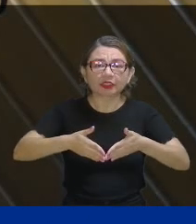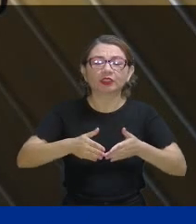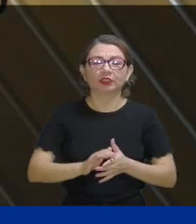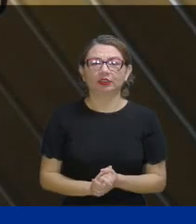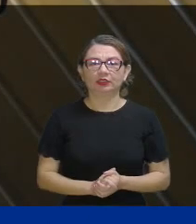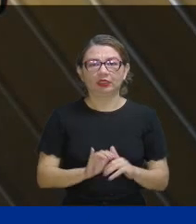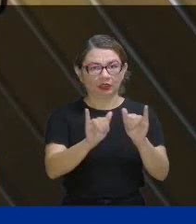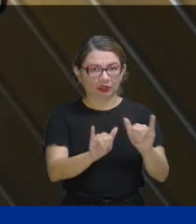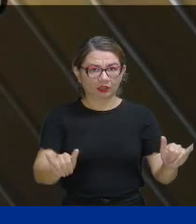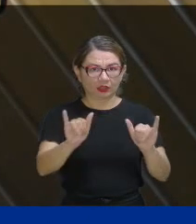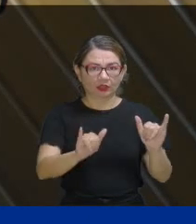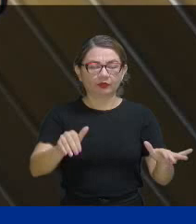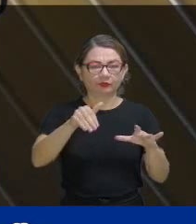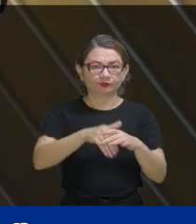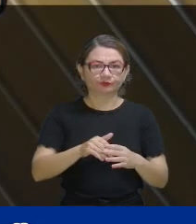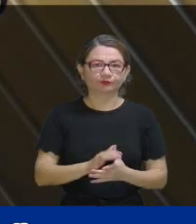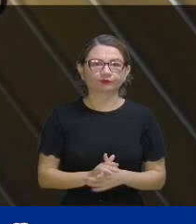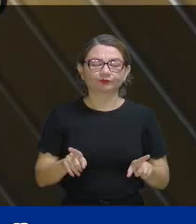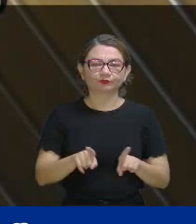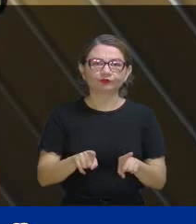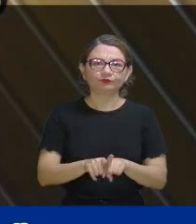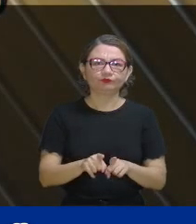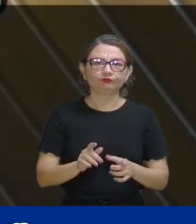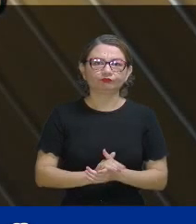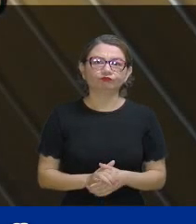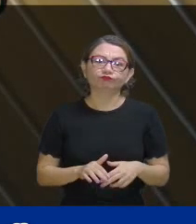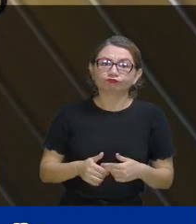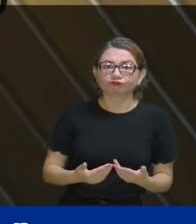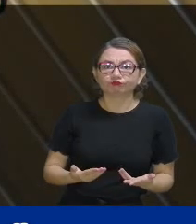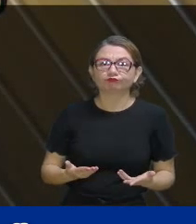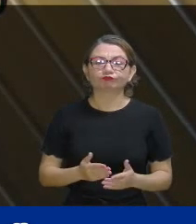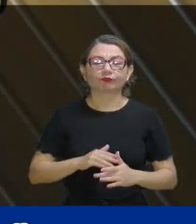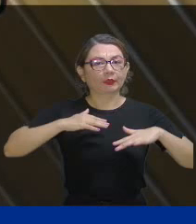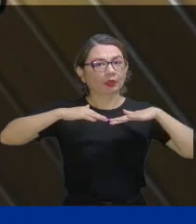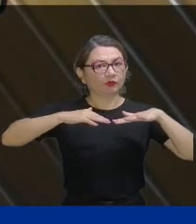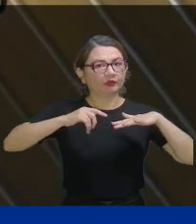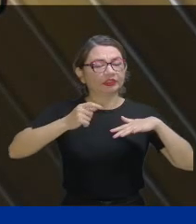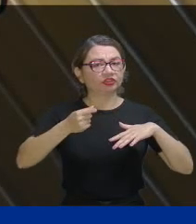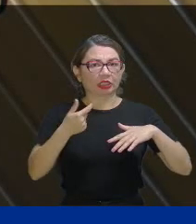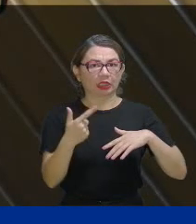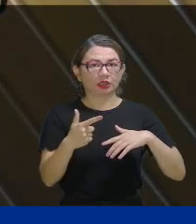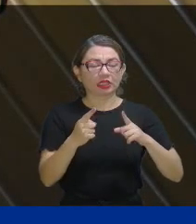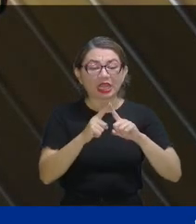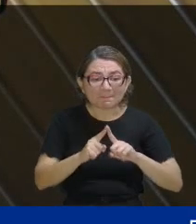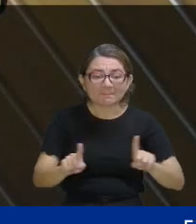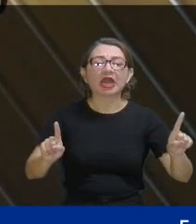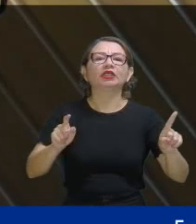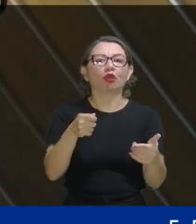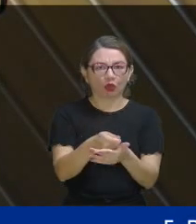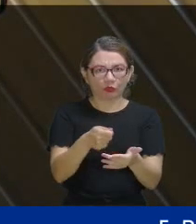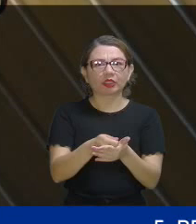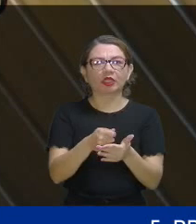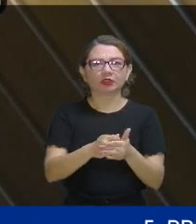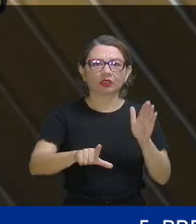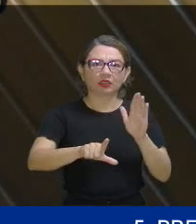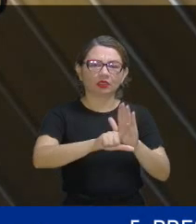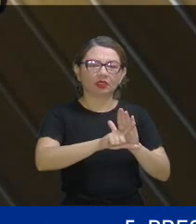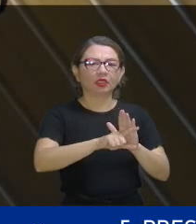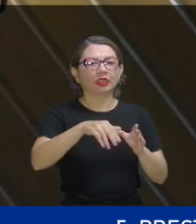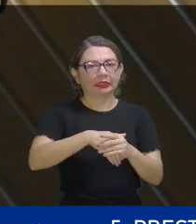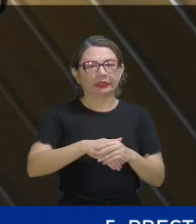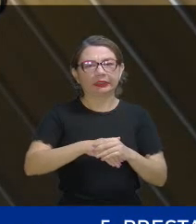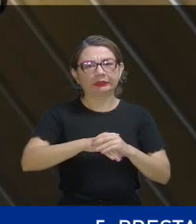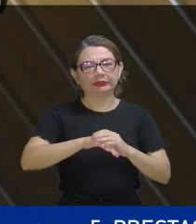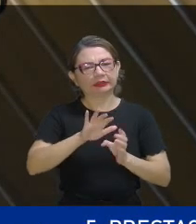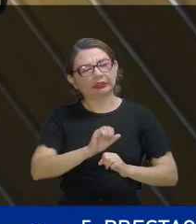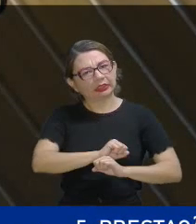para a campanha eleitoral. Ainda que tenha alegado a ausência de movimentação financeira, tem-se que a norma eleitoral é expressa